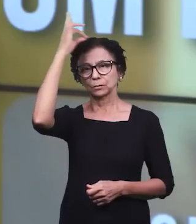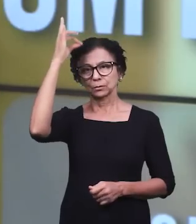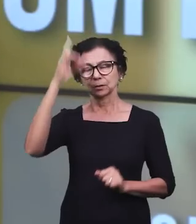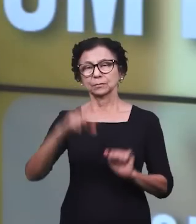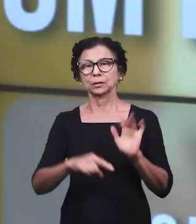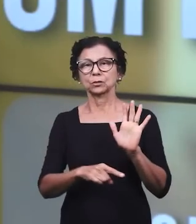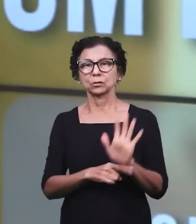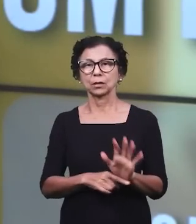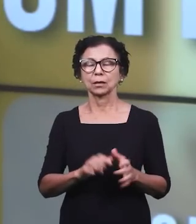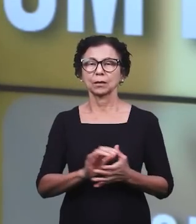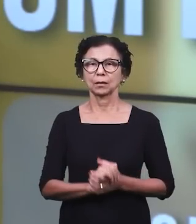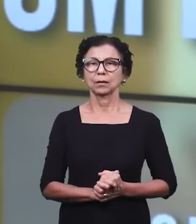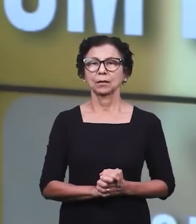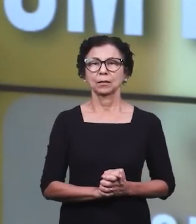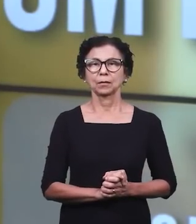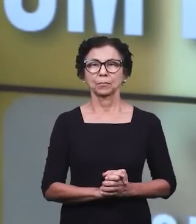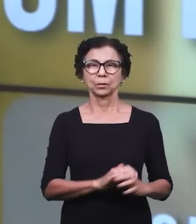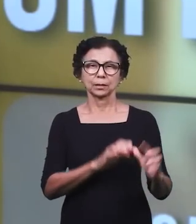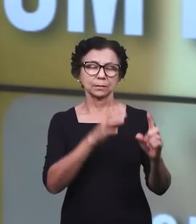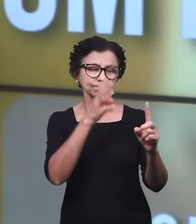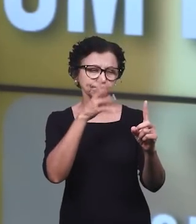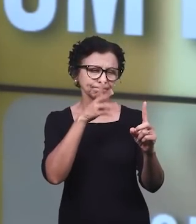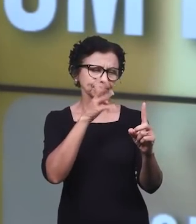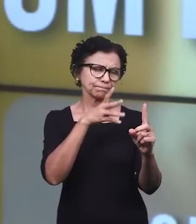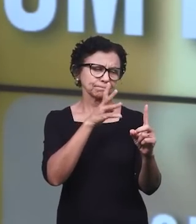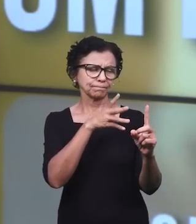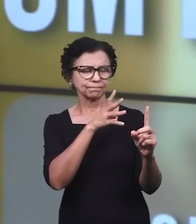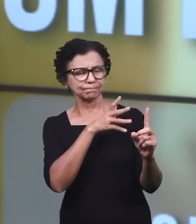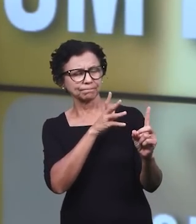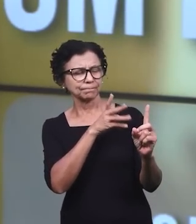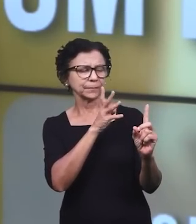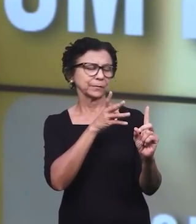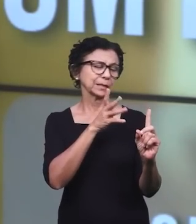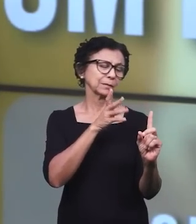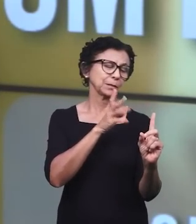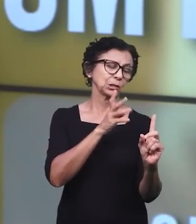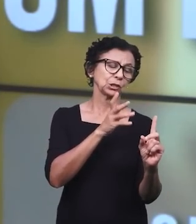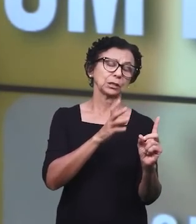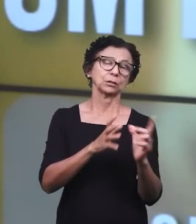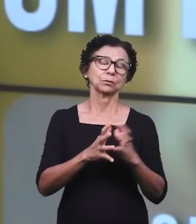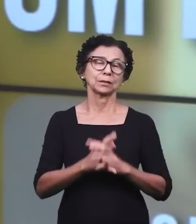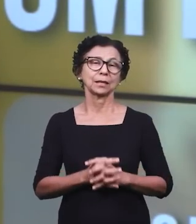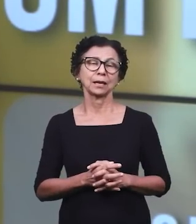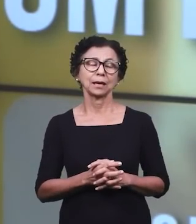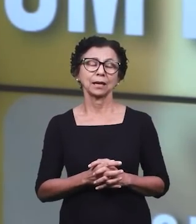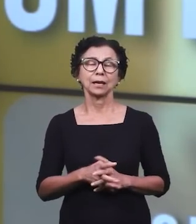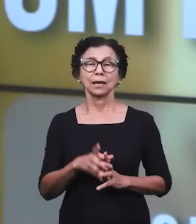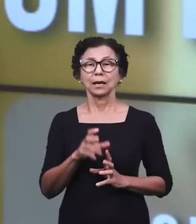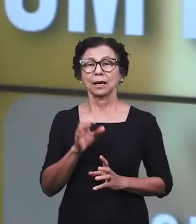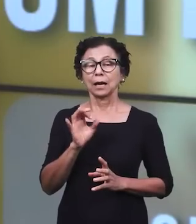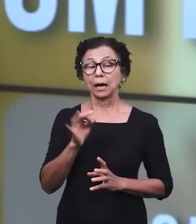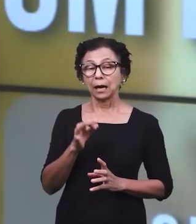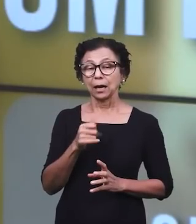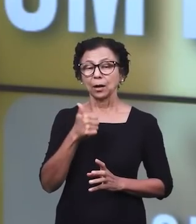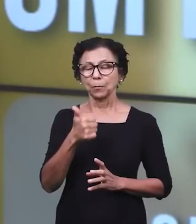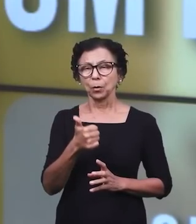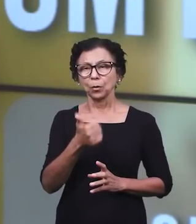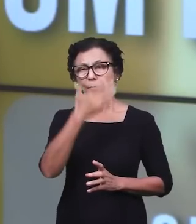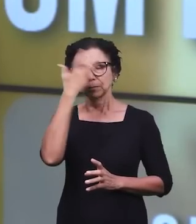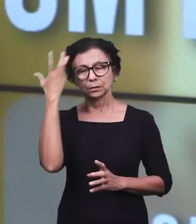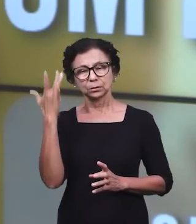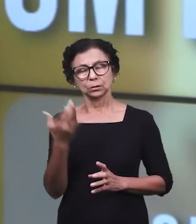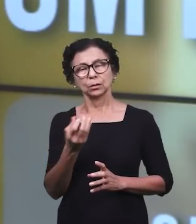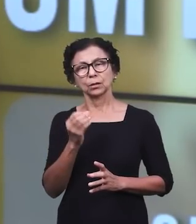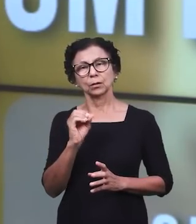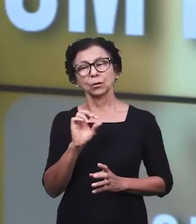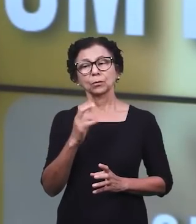Então, acho que nós, como pai, entrega ao Espírito Santo. Faz o seu pedido. Senhor, prepara alguém, acha alguém para ela, para